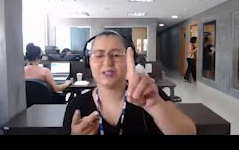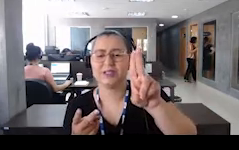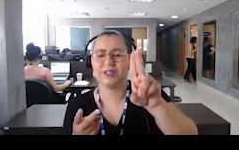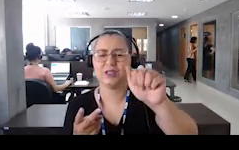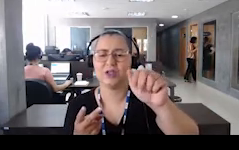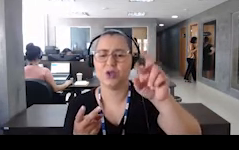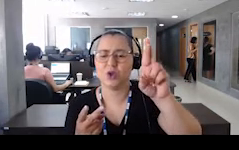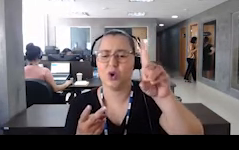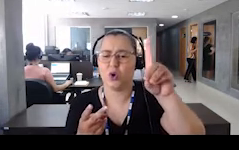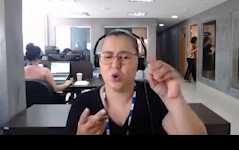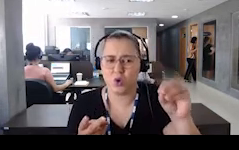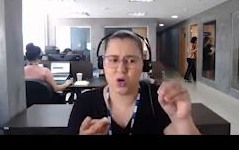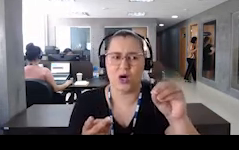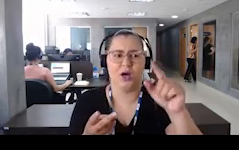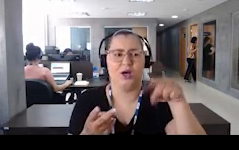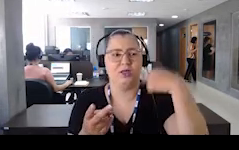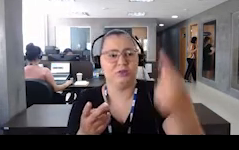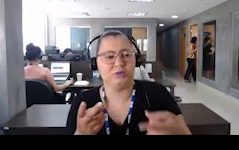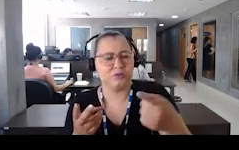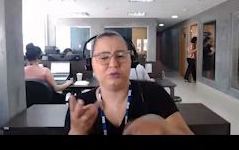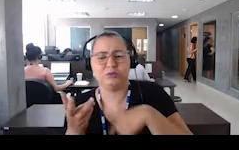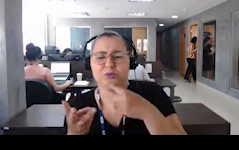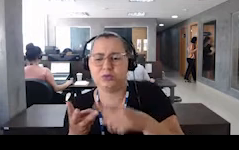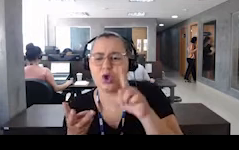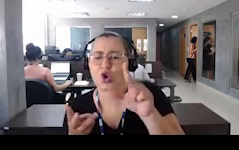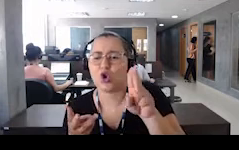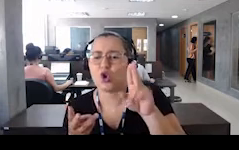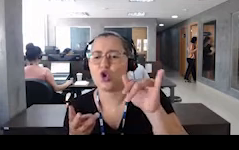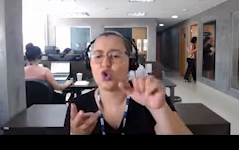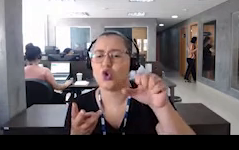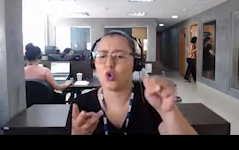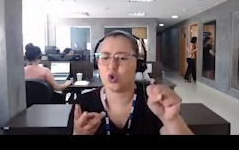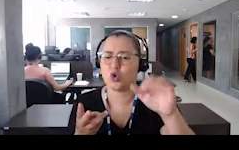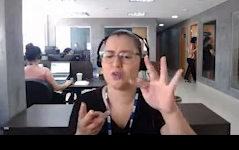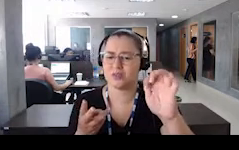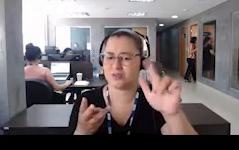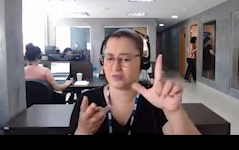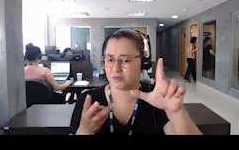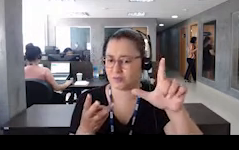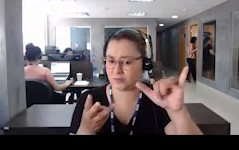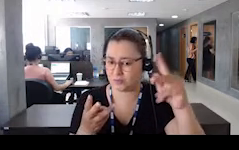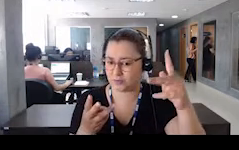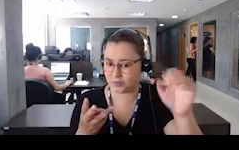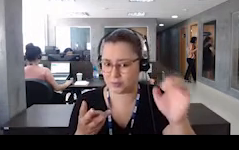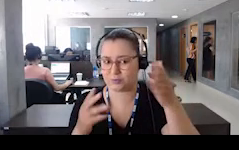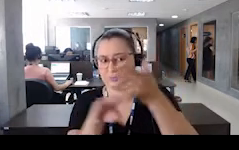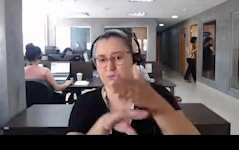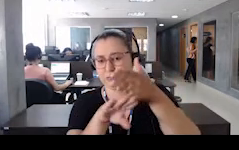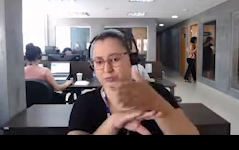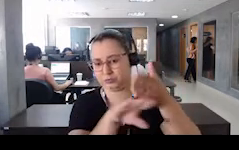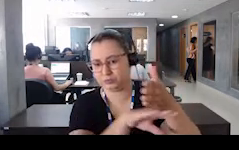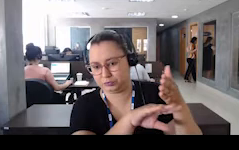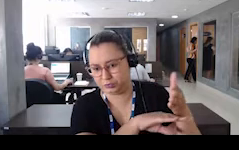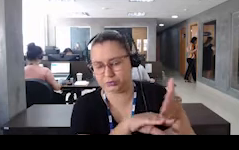deixa eu ver a outra página aqui, Luiz Felipe e o Marcos Henrique, né? Então, à medida que o pessoal